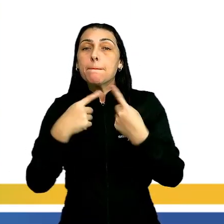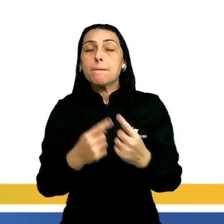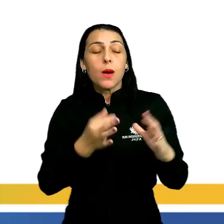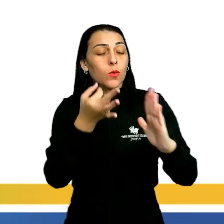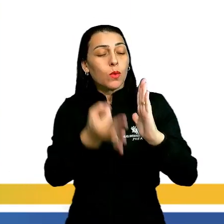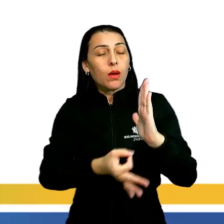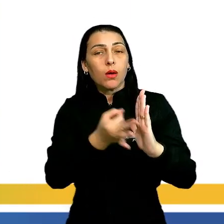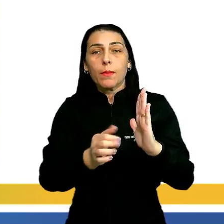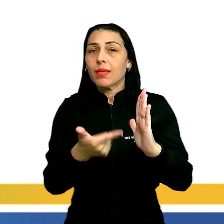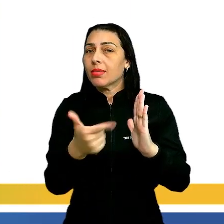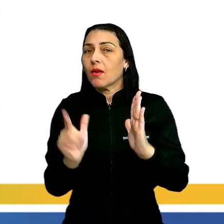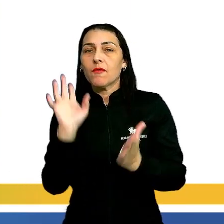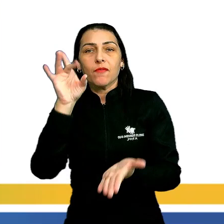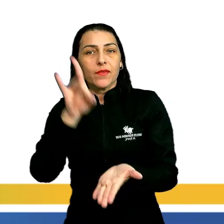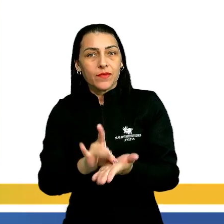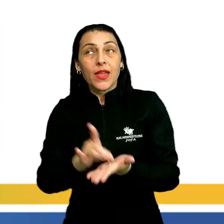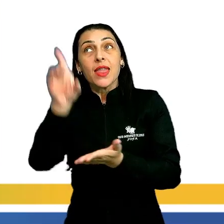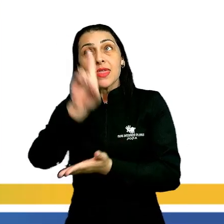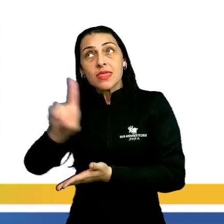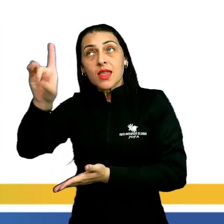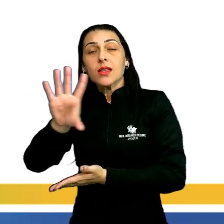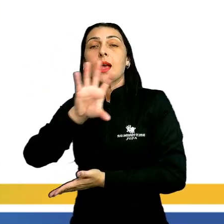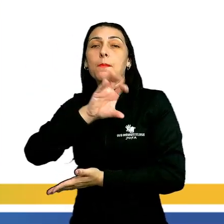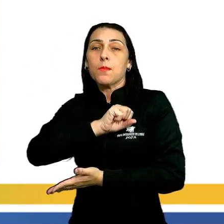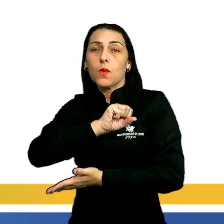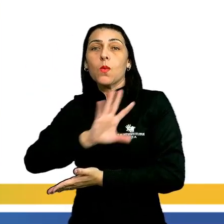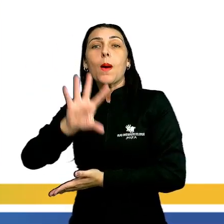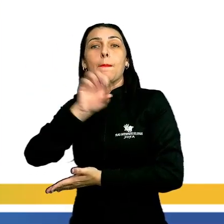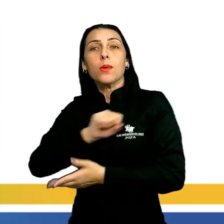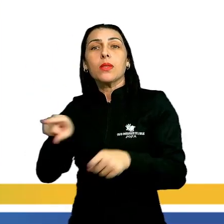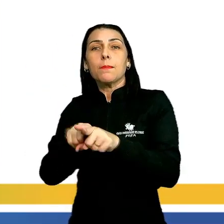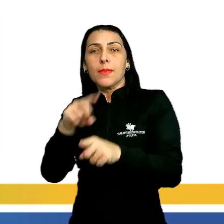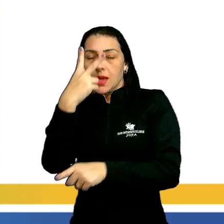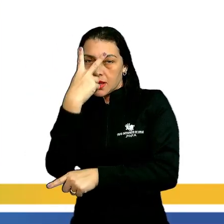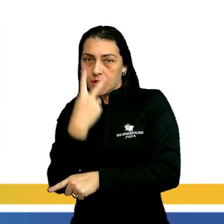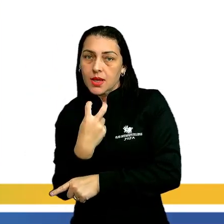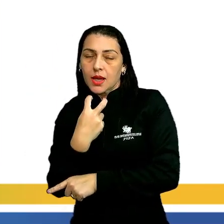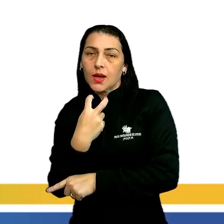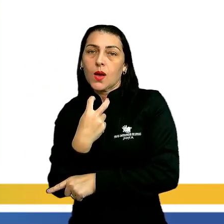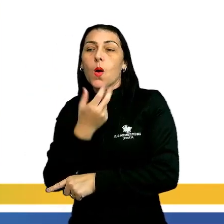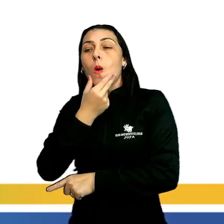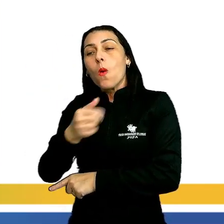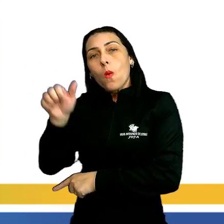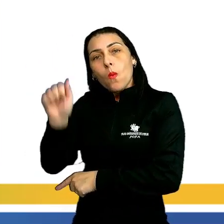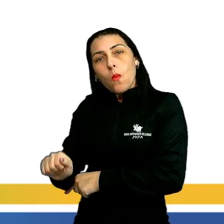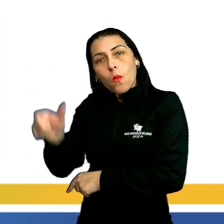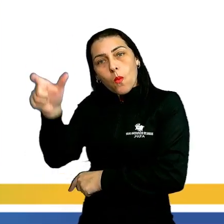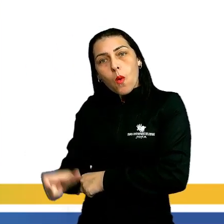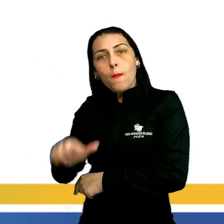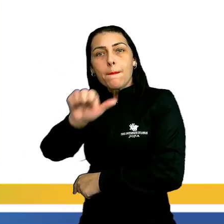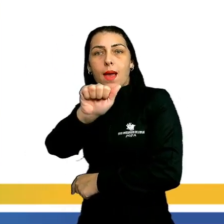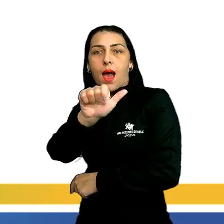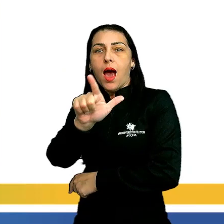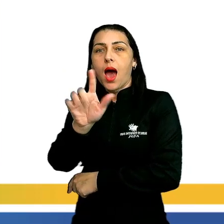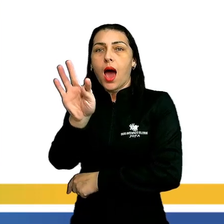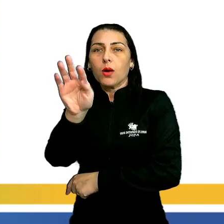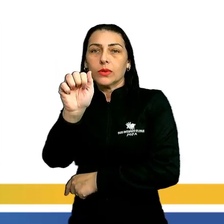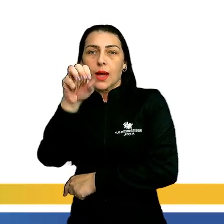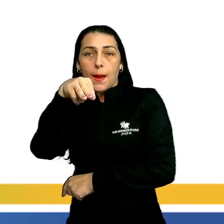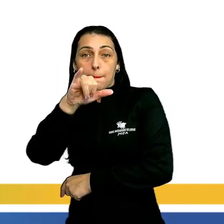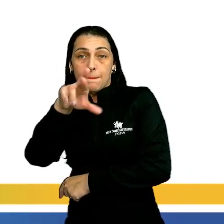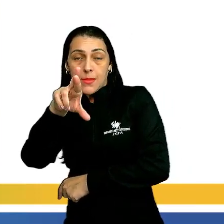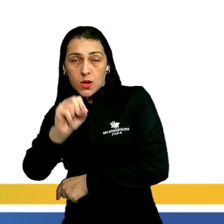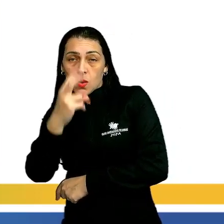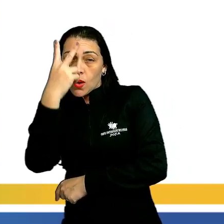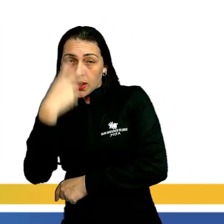argumento não tem validade. Deus é amor, o amor é cego, Altamiro é cego, logo Altamiro é Deus. Esse argumento ele não tem